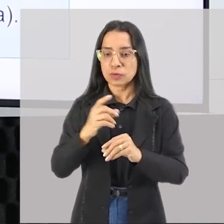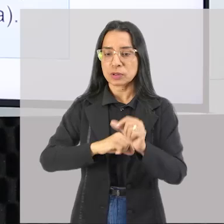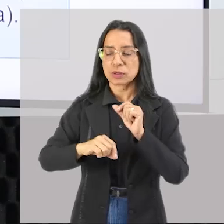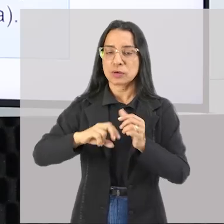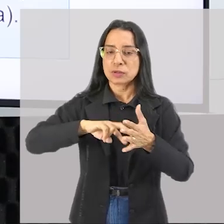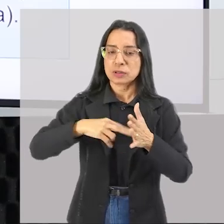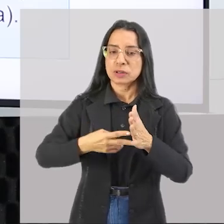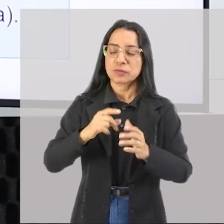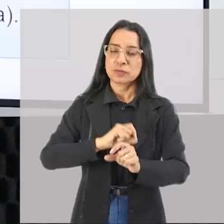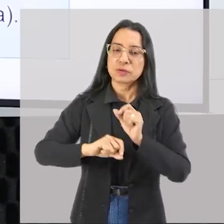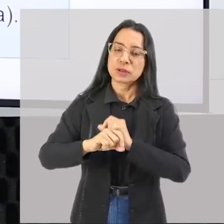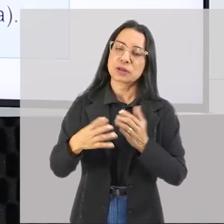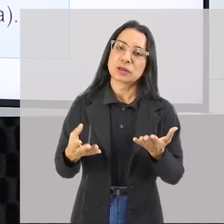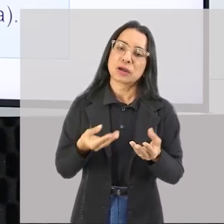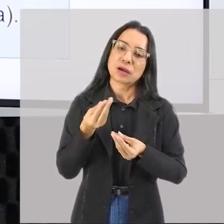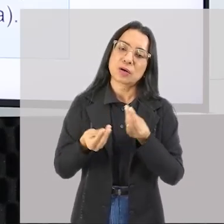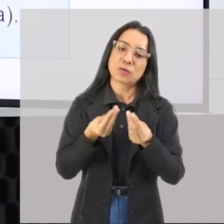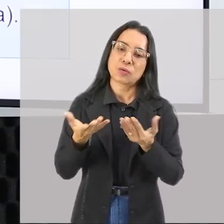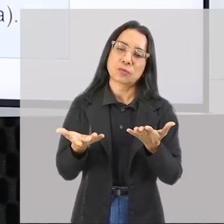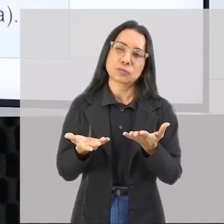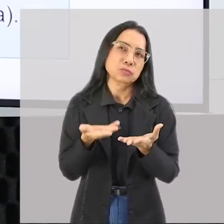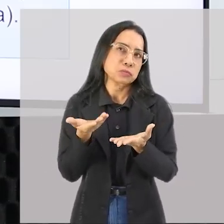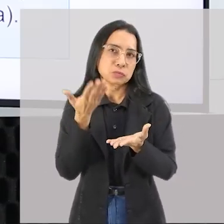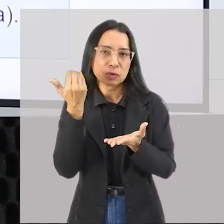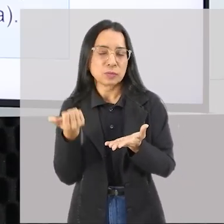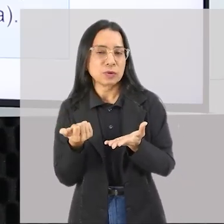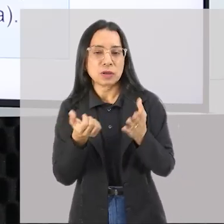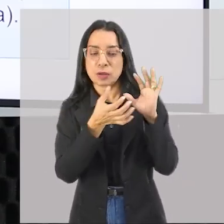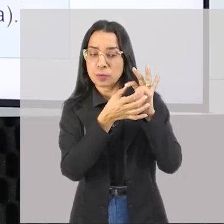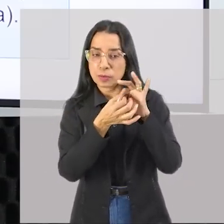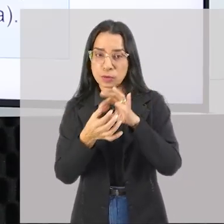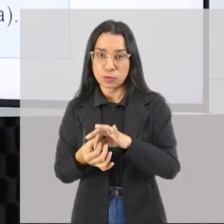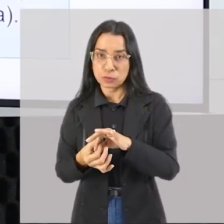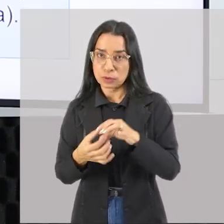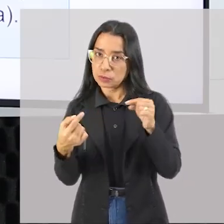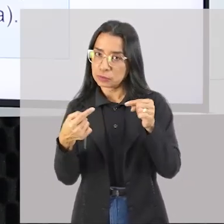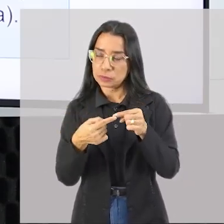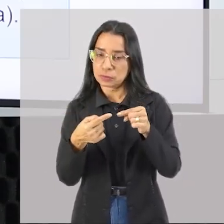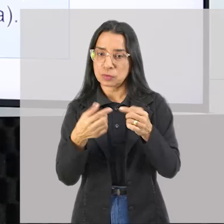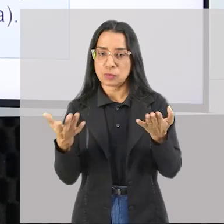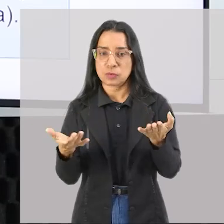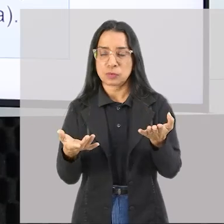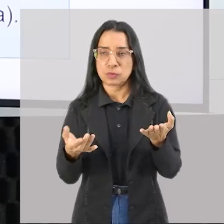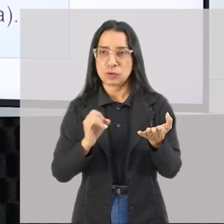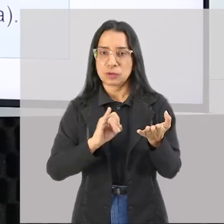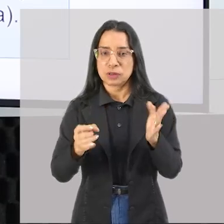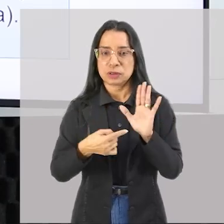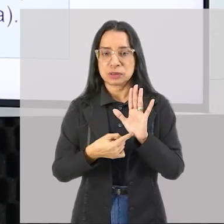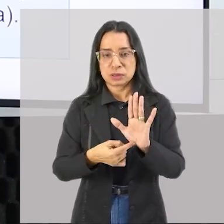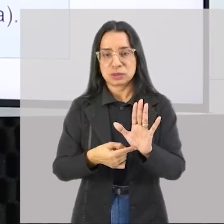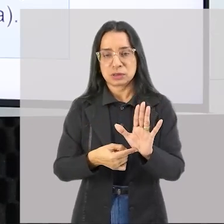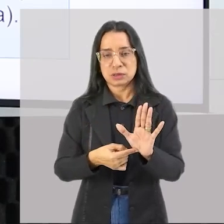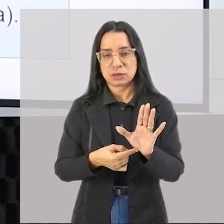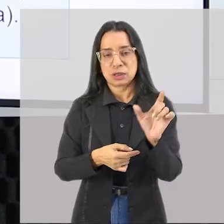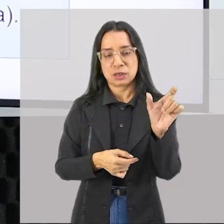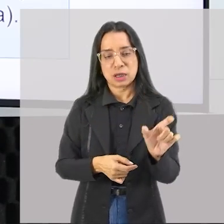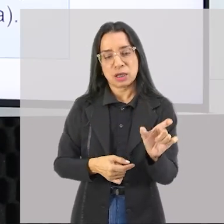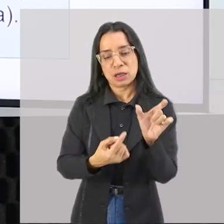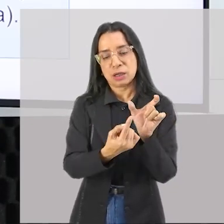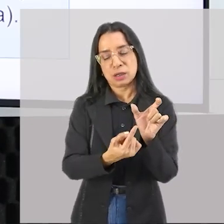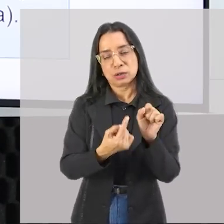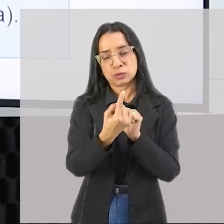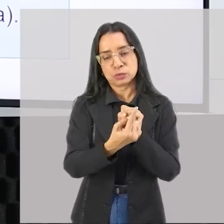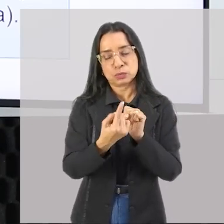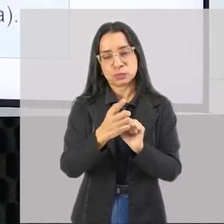e como eu vou saber? Pelo contexto. O contexto vai demonstrar para você. Se você tem sujeito e a palavra